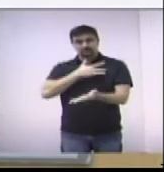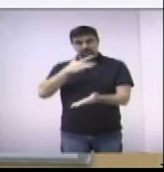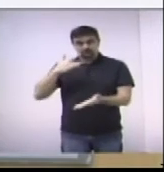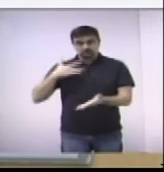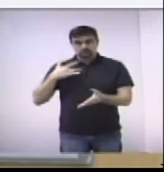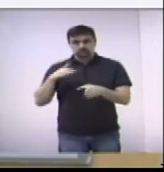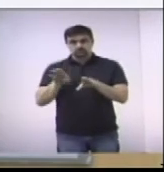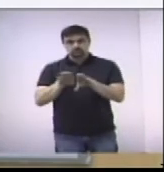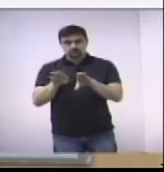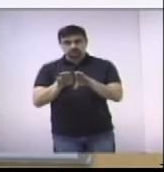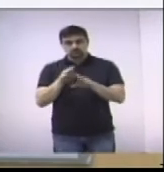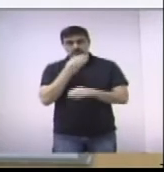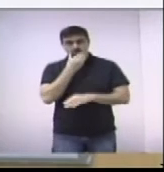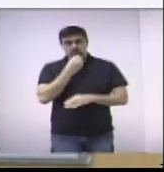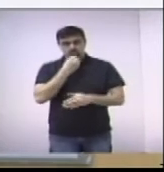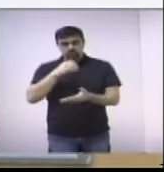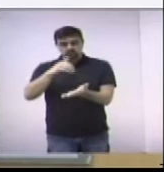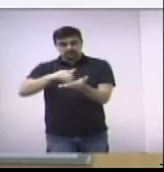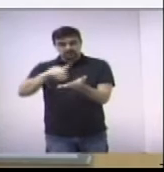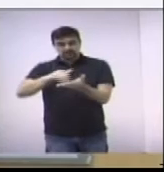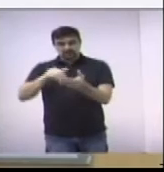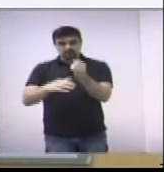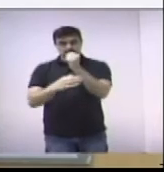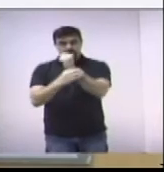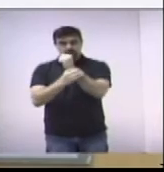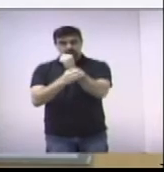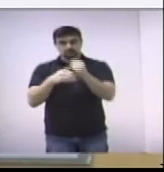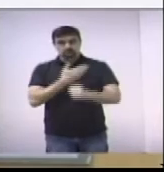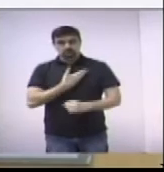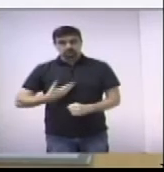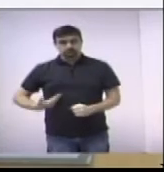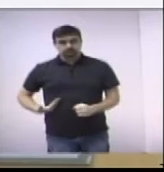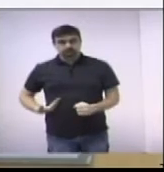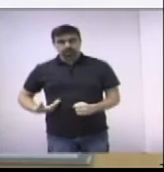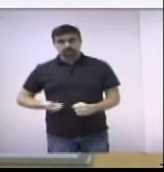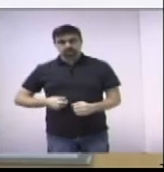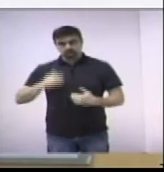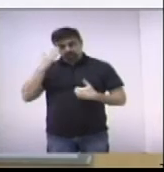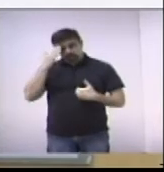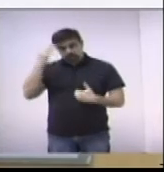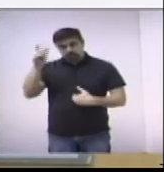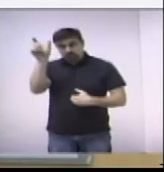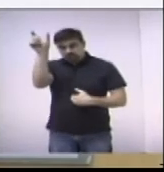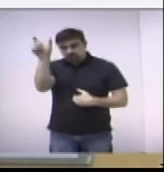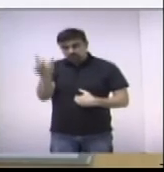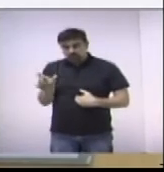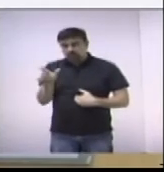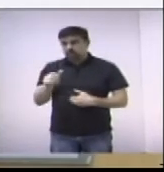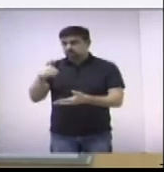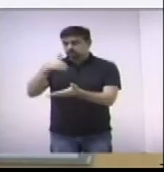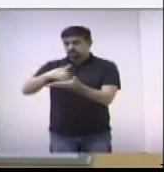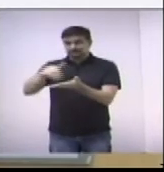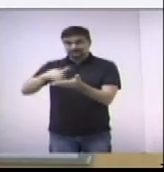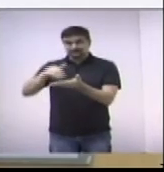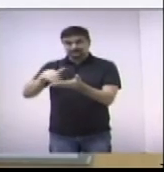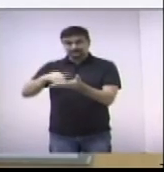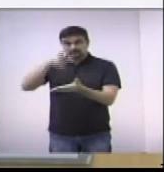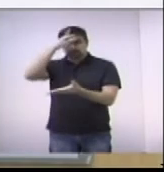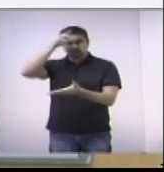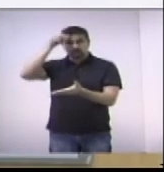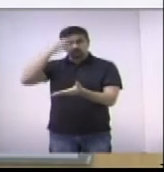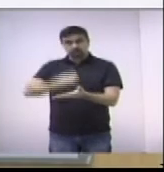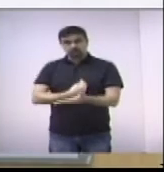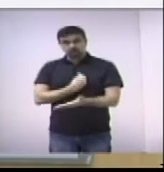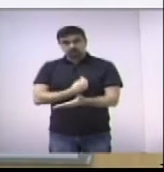senhor Fábio, secretário de Segurança Pública. Quero agradecer a presença do senhor Jurandir Matos, secretário de Governo.